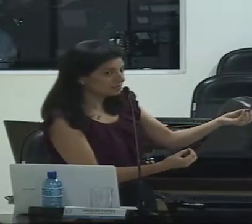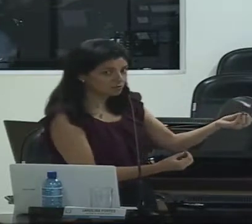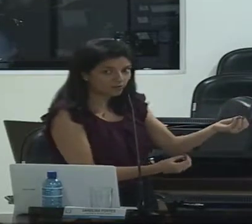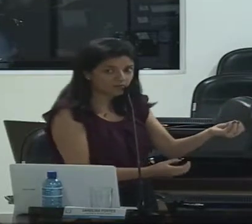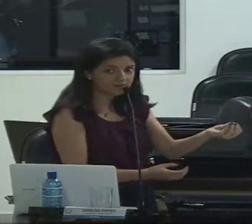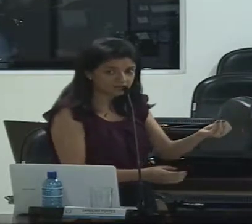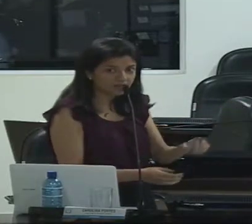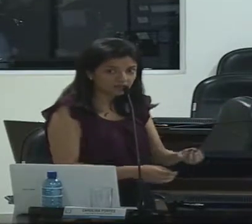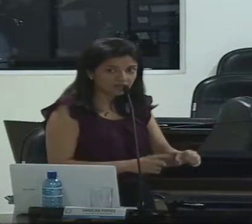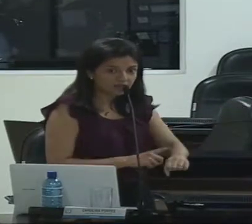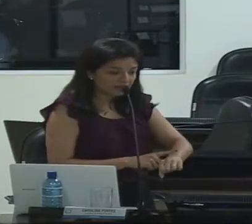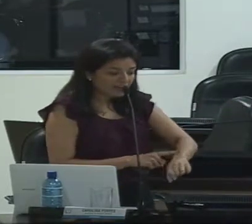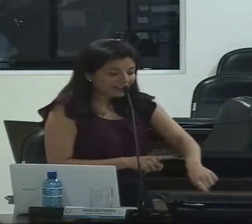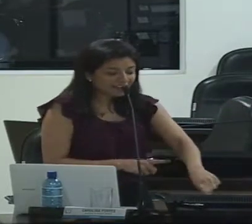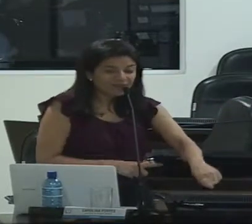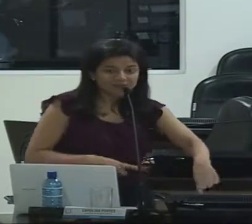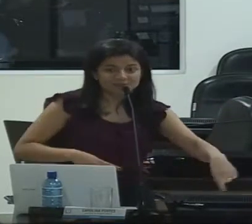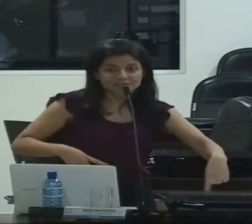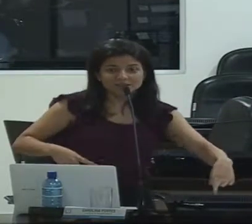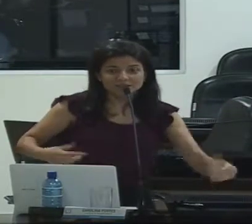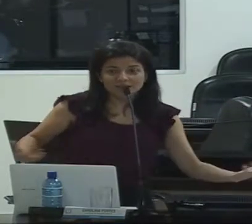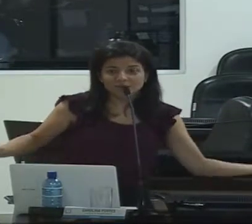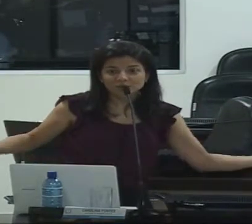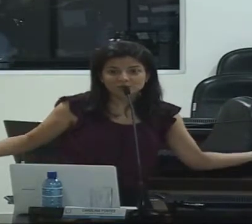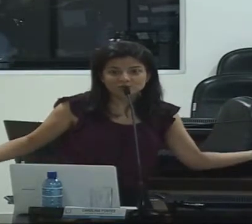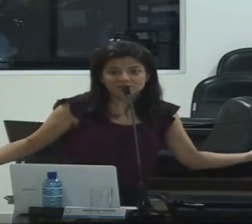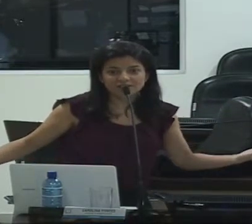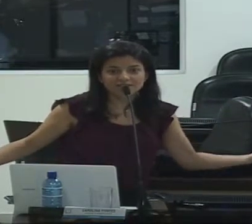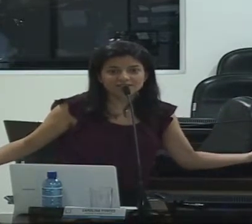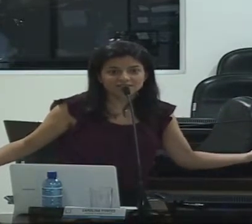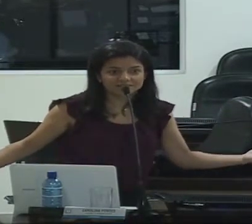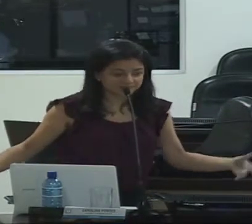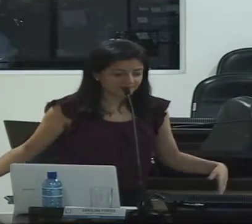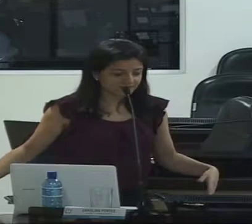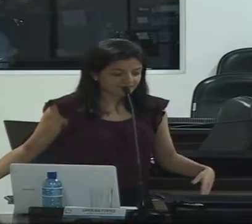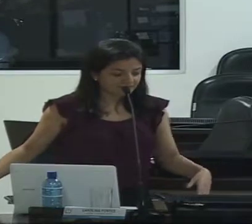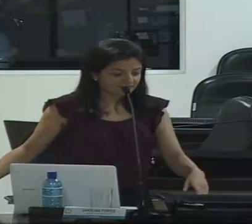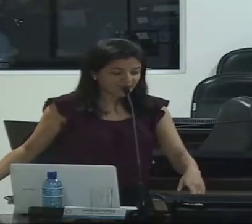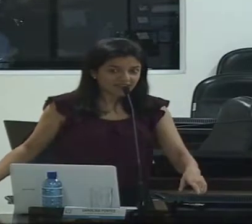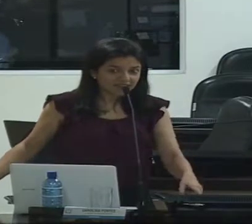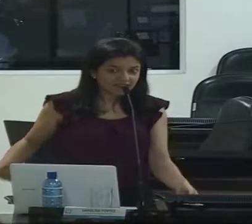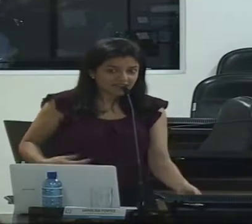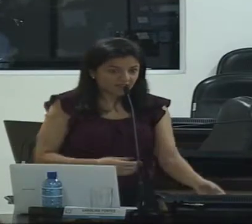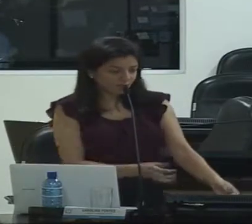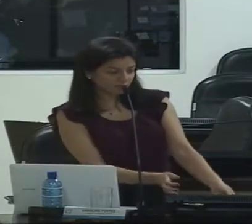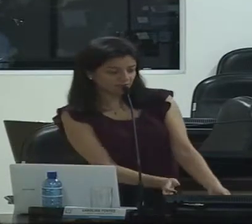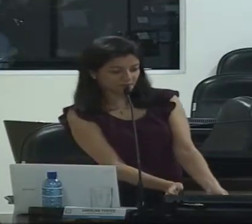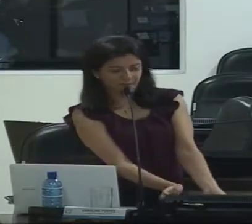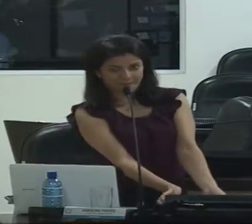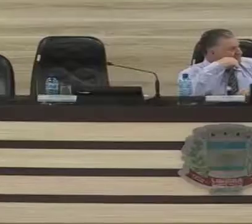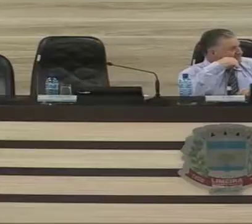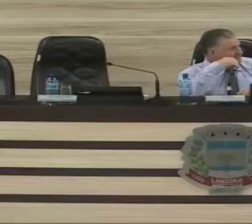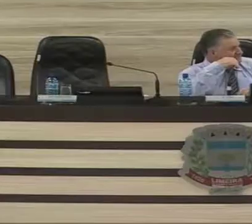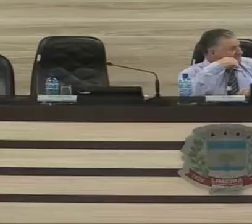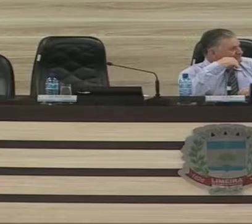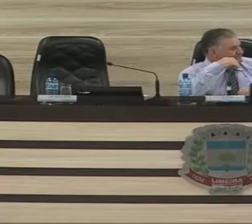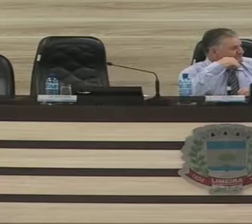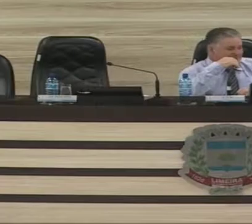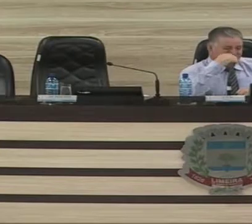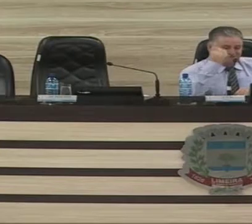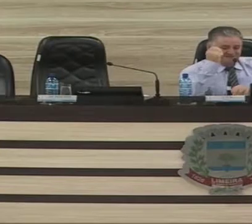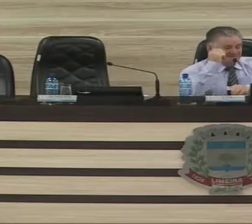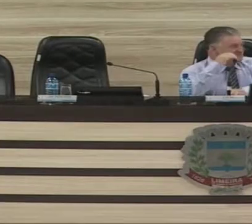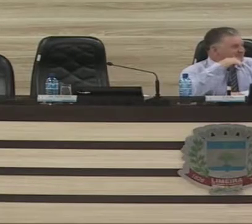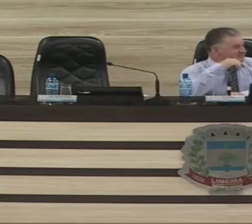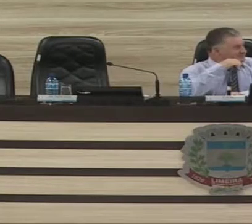ambiental, vereadora, nas escolas. Por favor. É que agora eu estou sem o tempo, eu não consigo... No painel da senhora tem o tempo. Não, no meu painel tem os